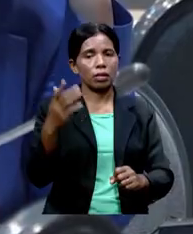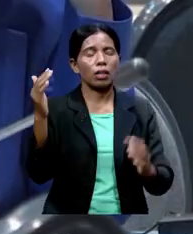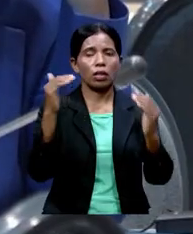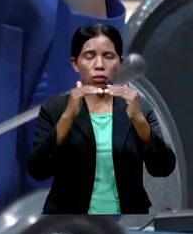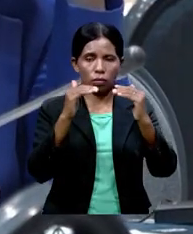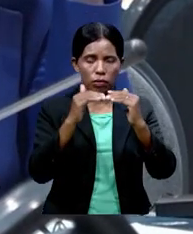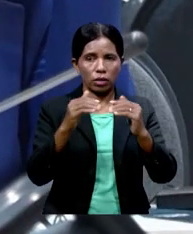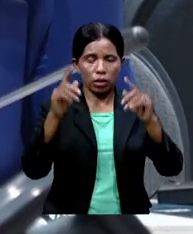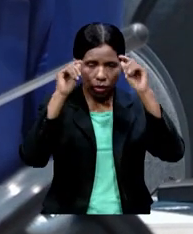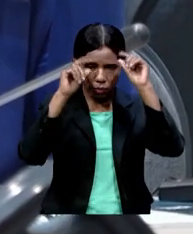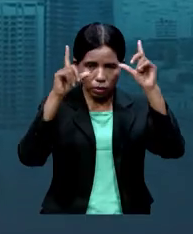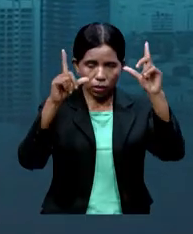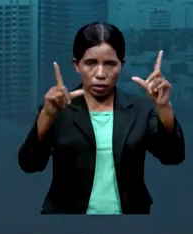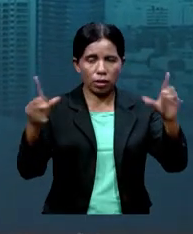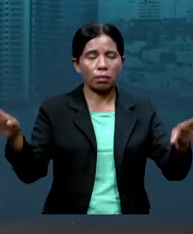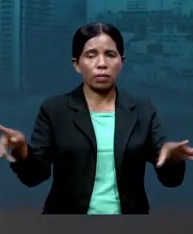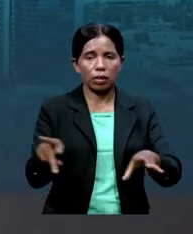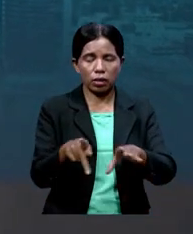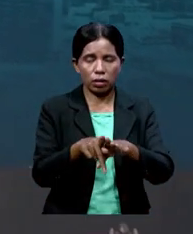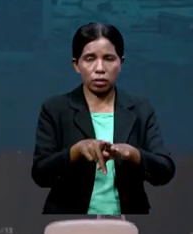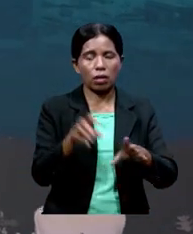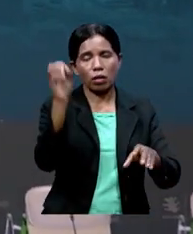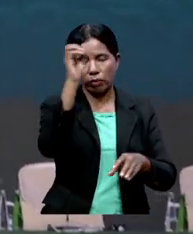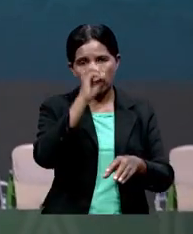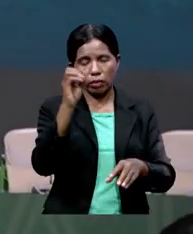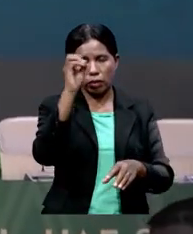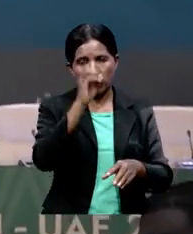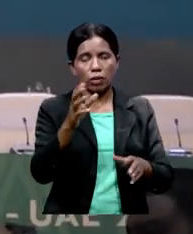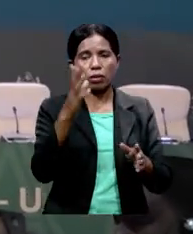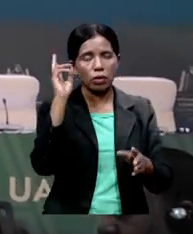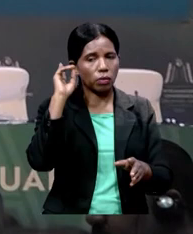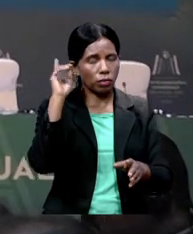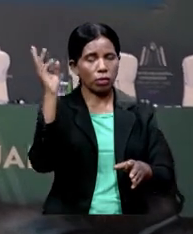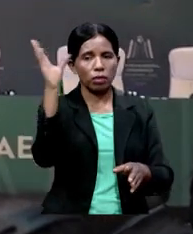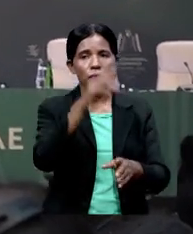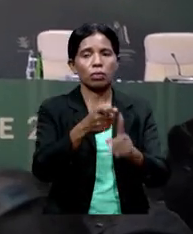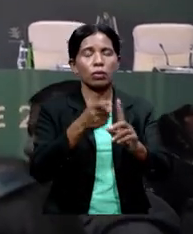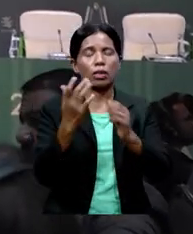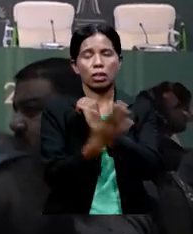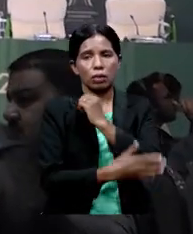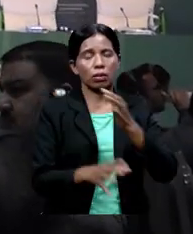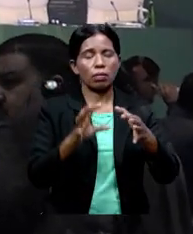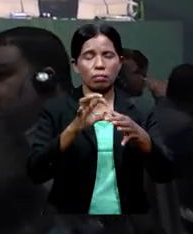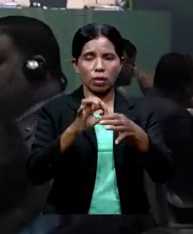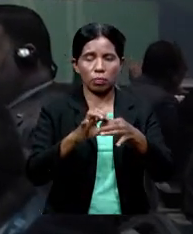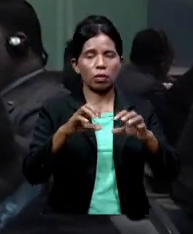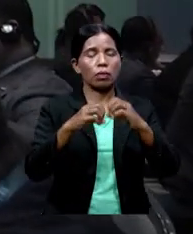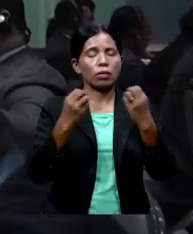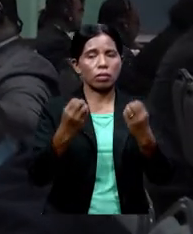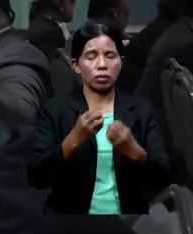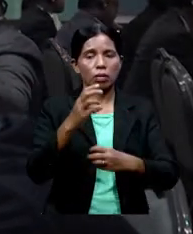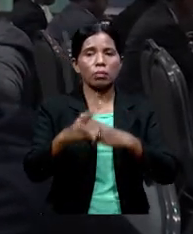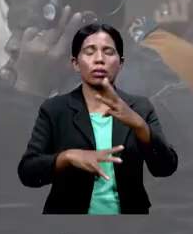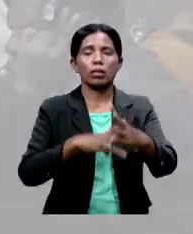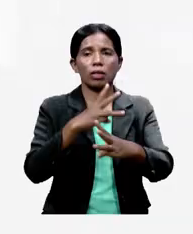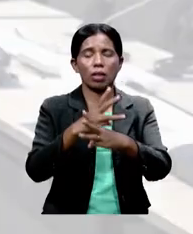ne Timor-Leste participa hanesan observador holirona opinião usinação membro Organização Mundial